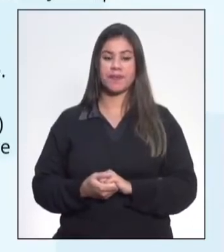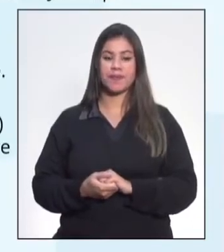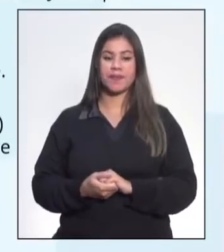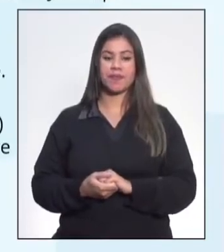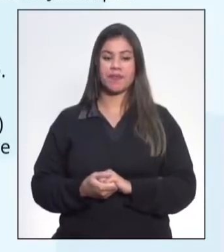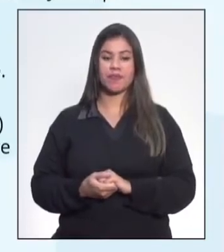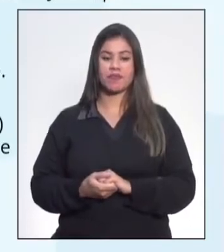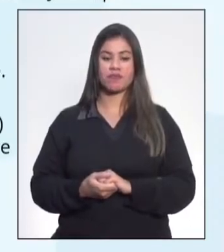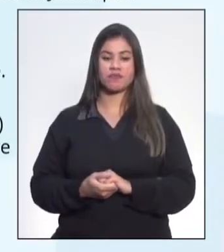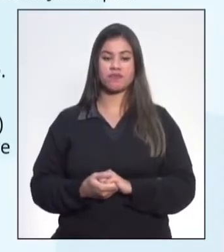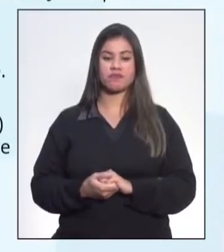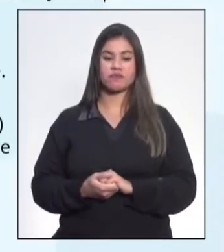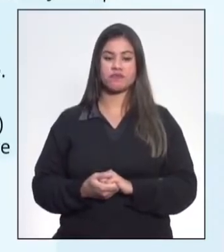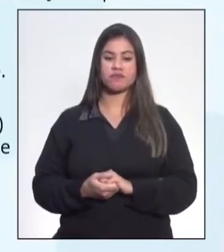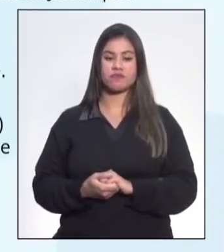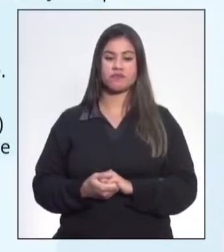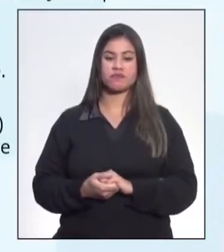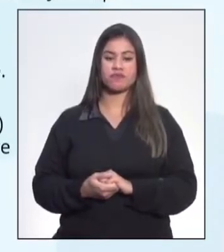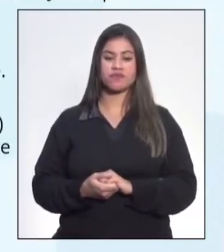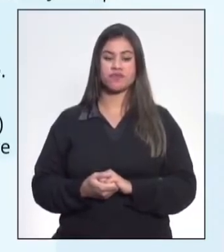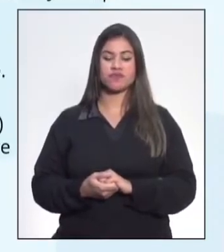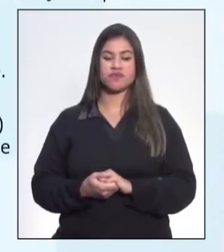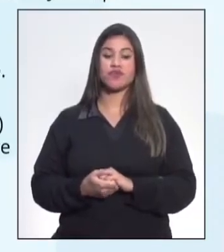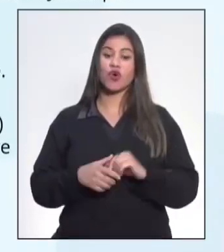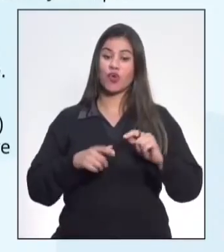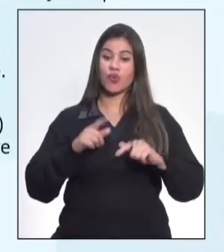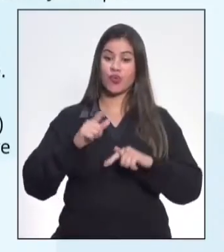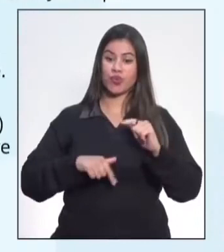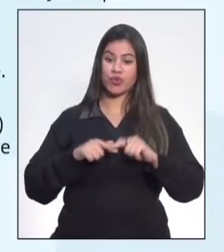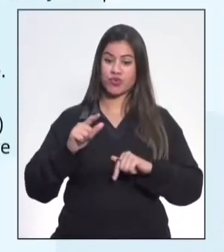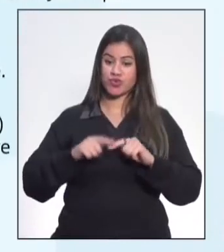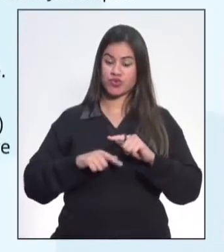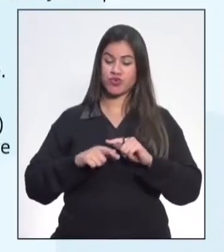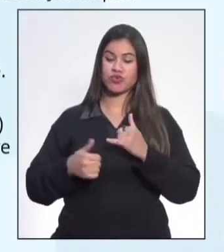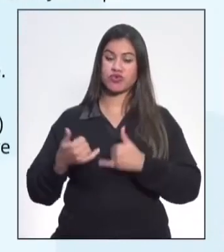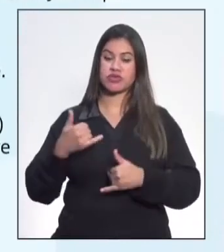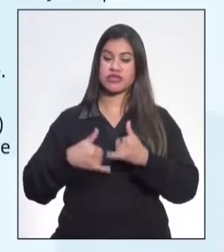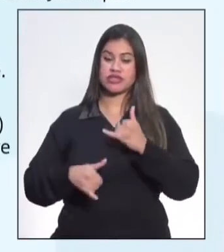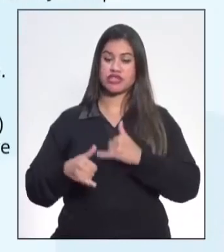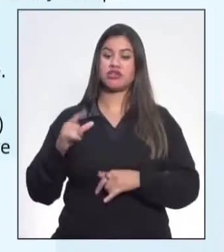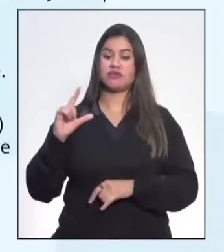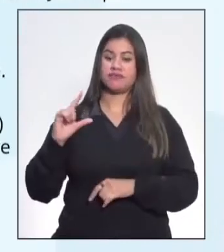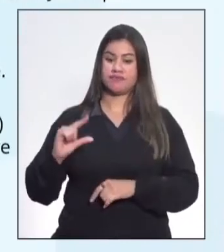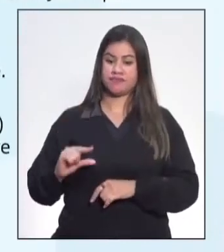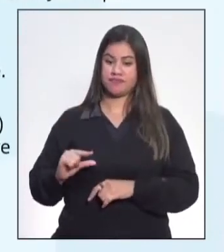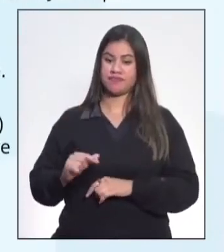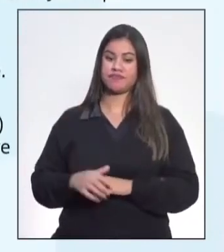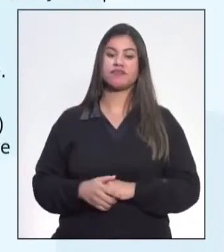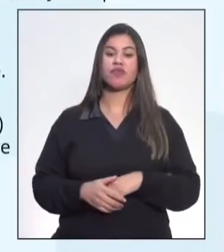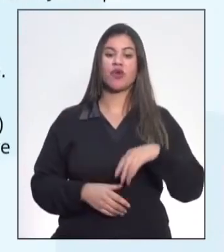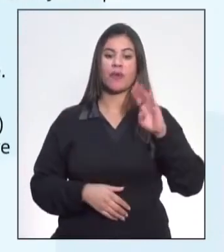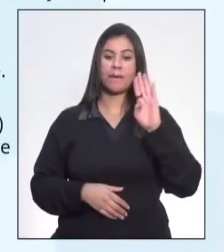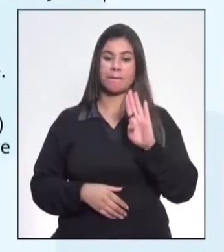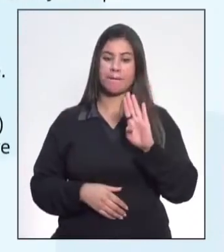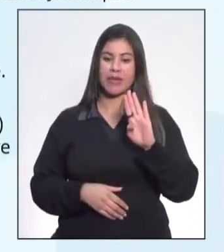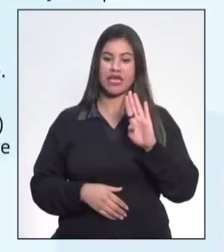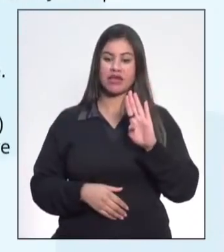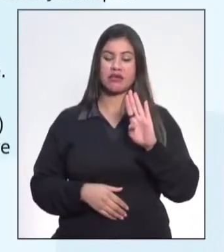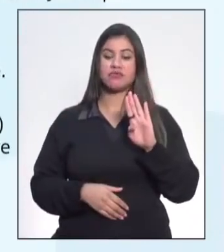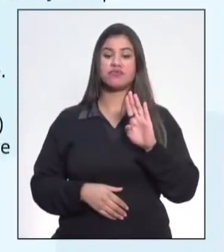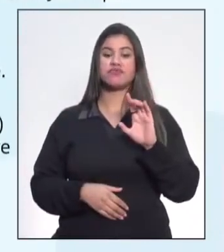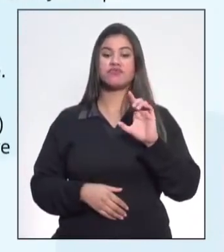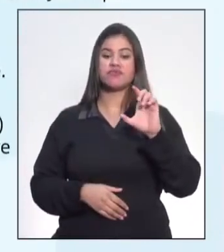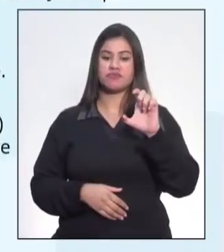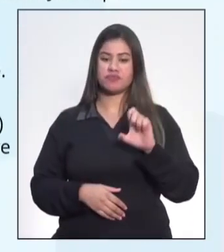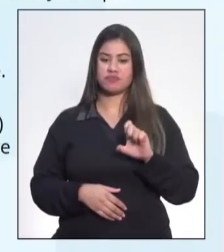e no caso o produto, ele é menos energético. Aí o item B, a equação do gráfico é exotérmica ou